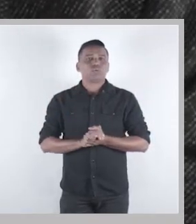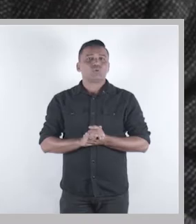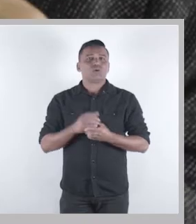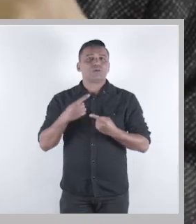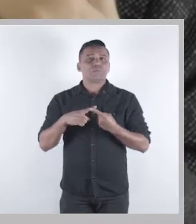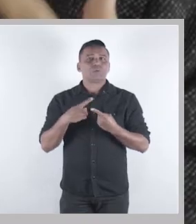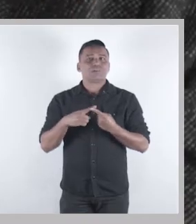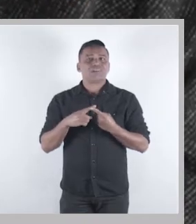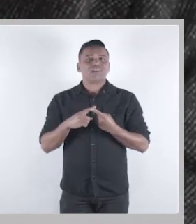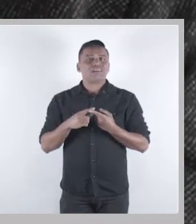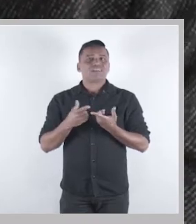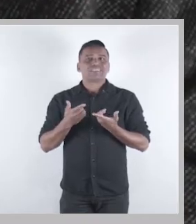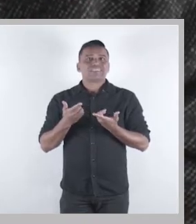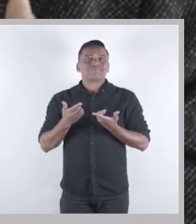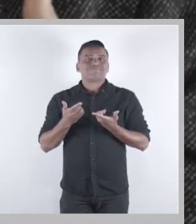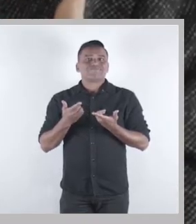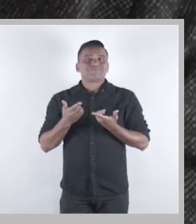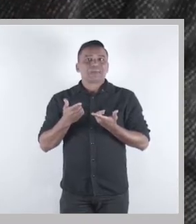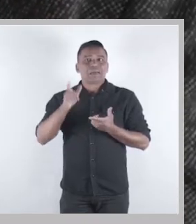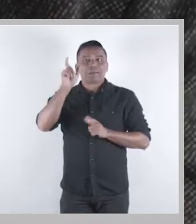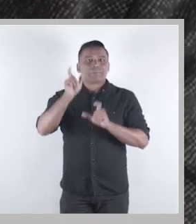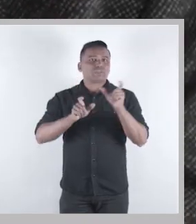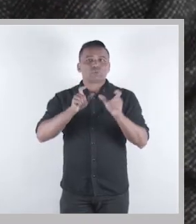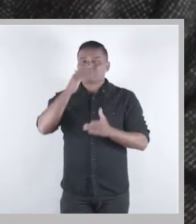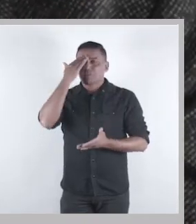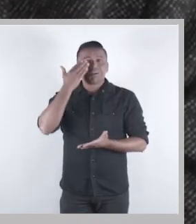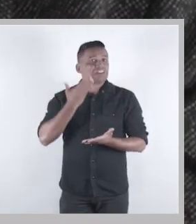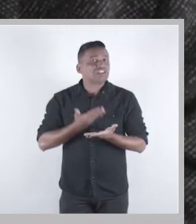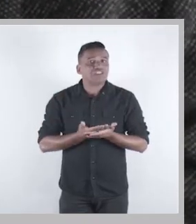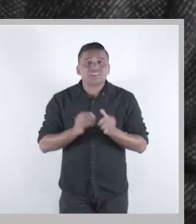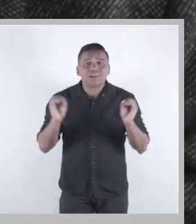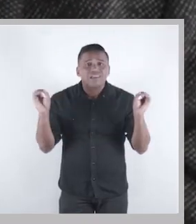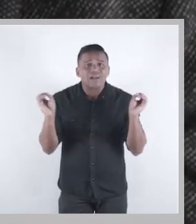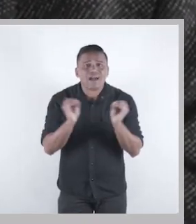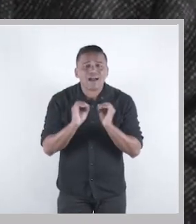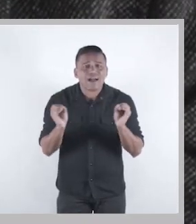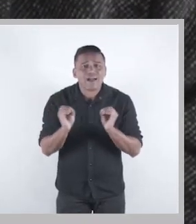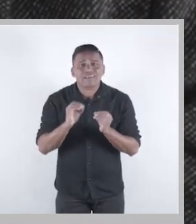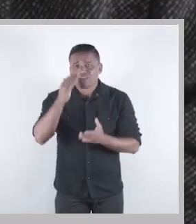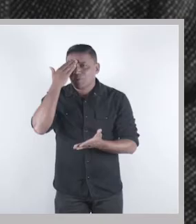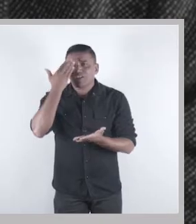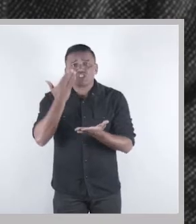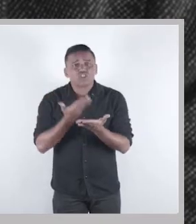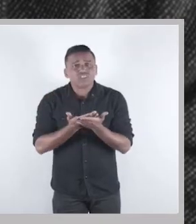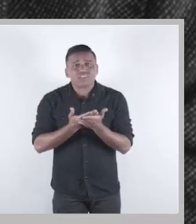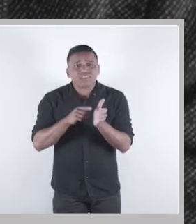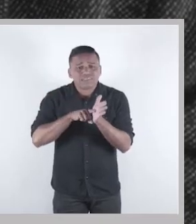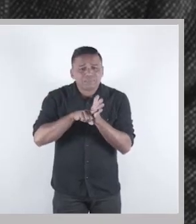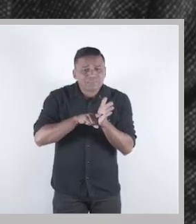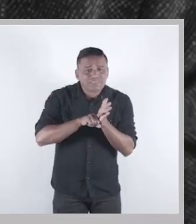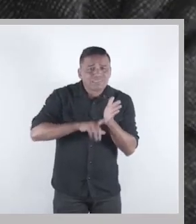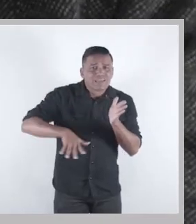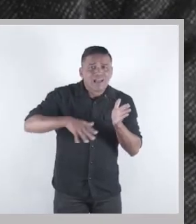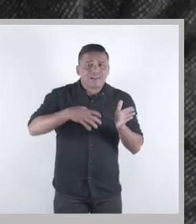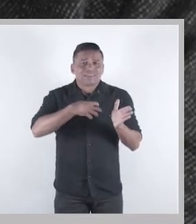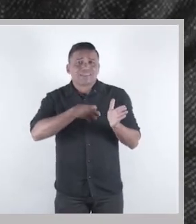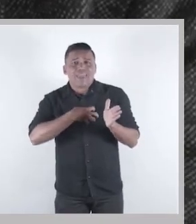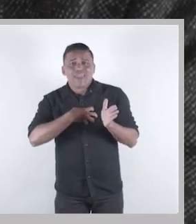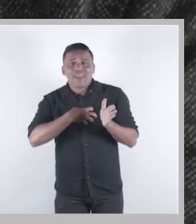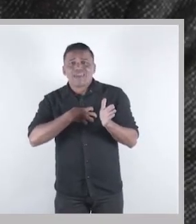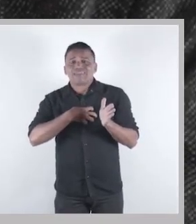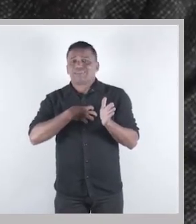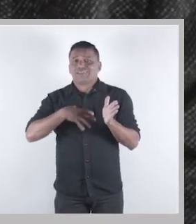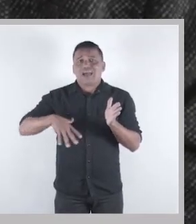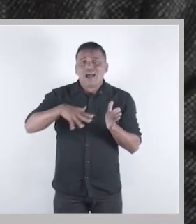nos fatos que não acredita na ciência que não acredito na Cultura né cara que a nossa área e que não é só o governo